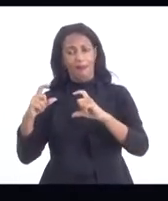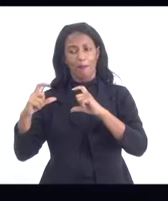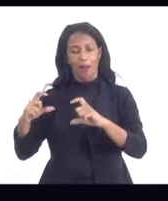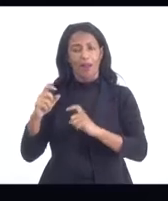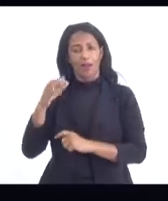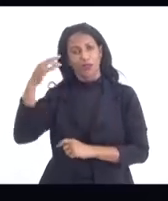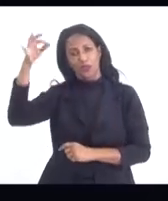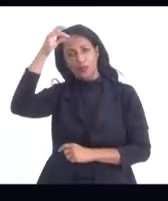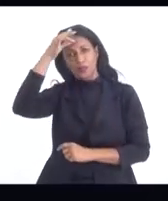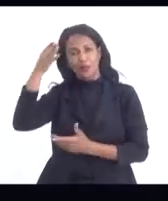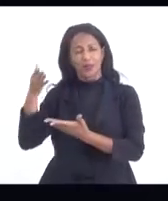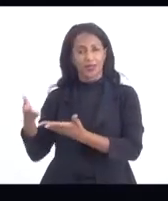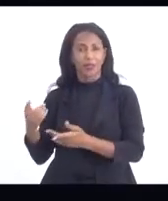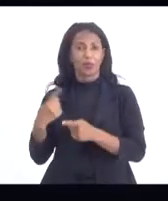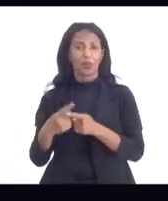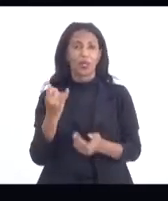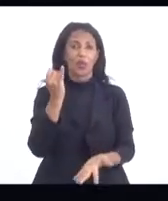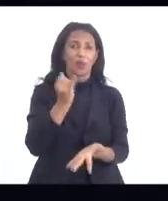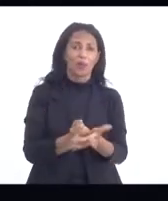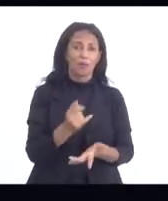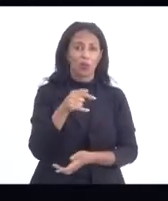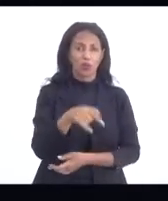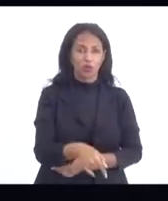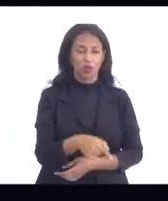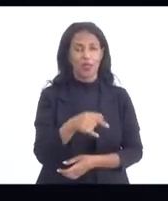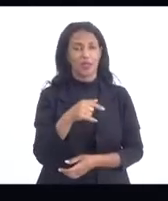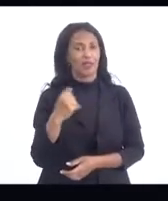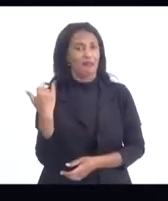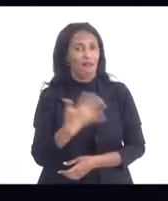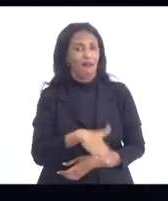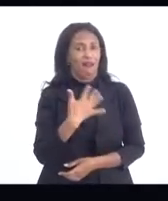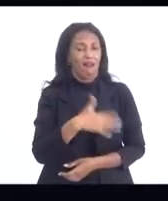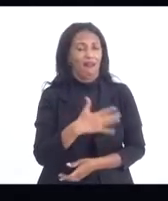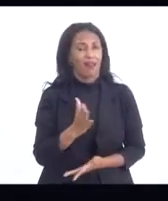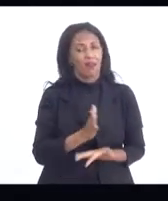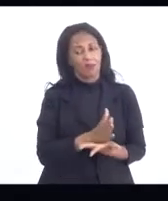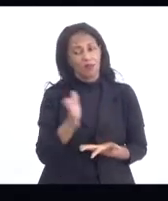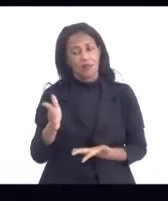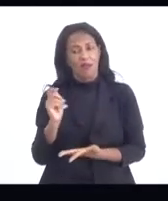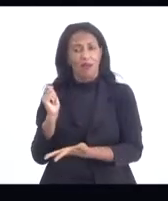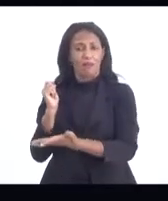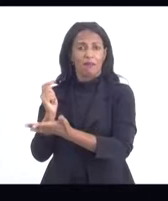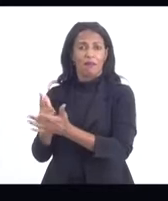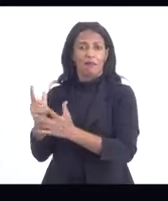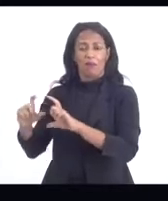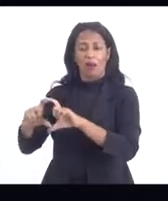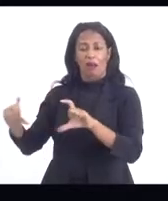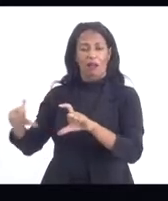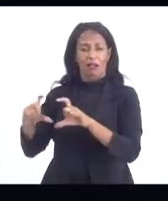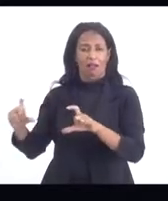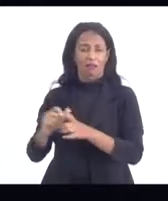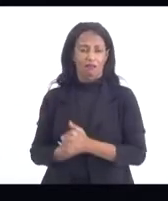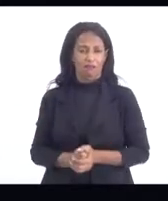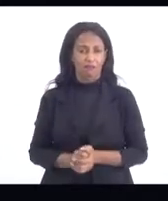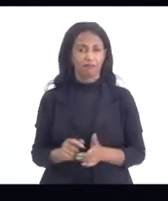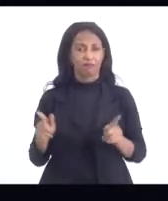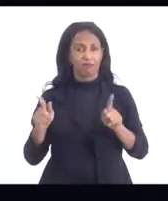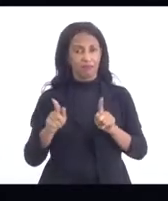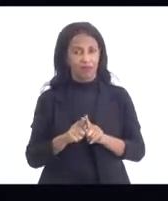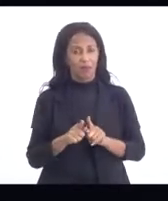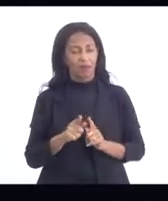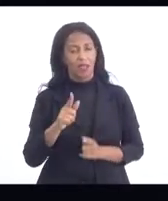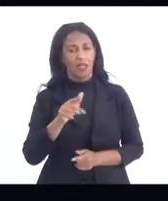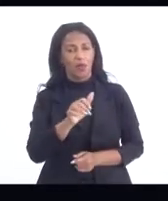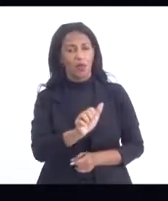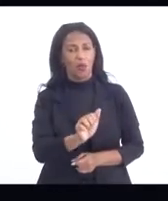Santo, quando a gente tem um imposto maior e as pessoas acabam partindo para lá. Também, Léo, como o nosso prefeito